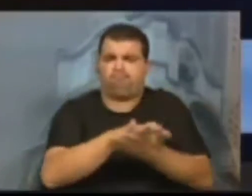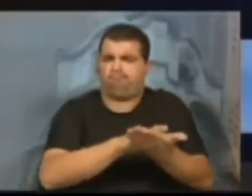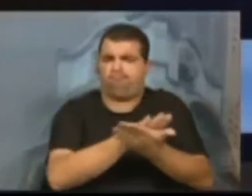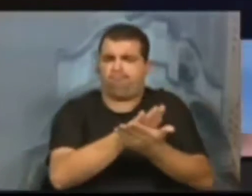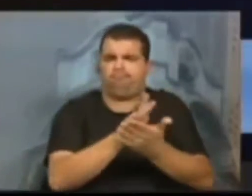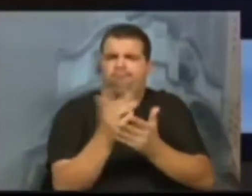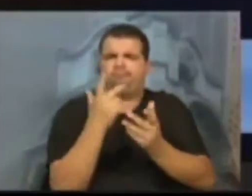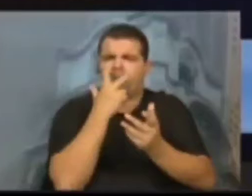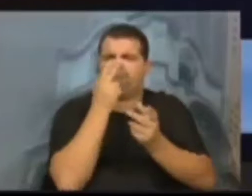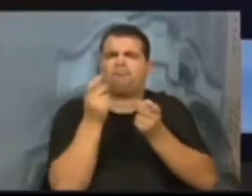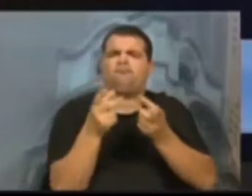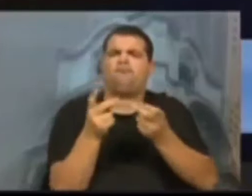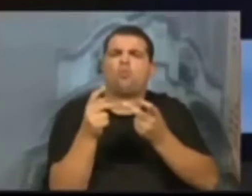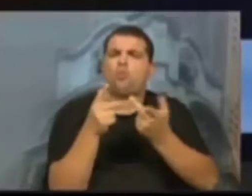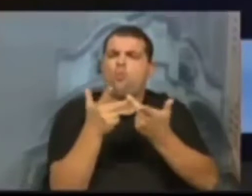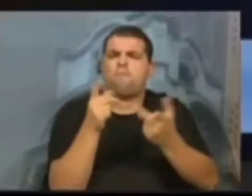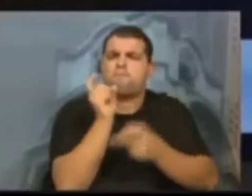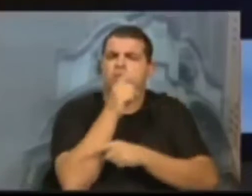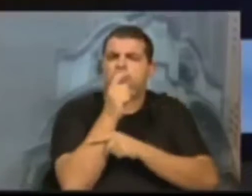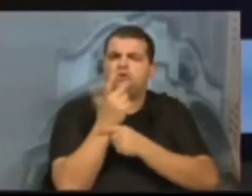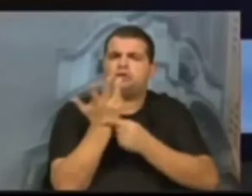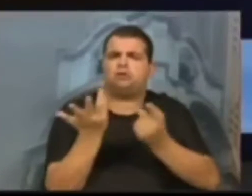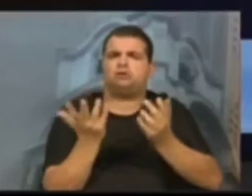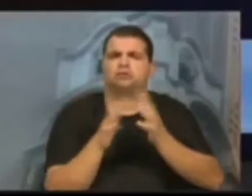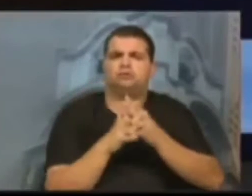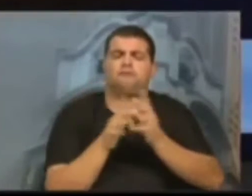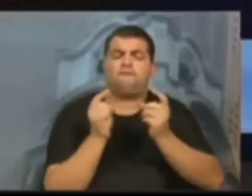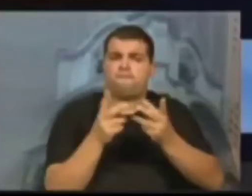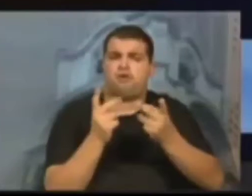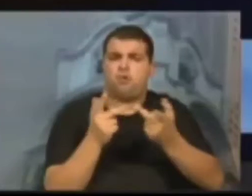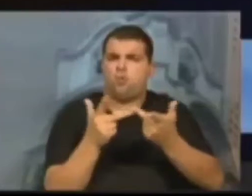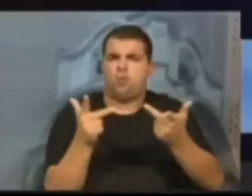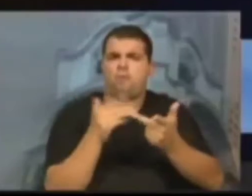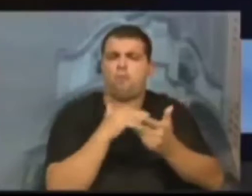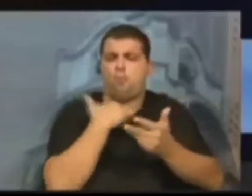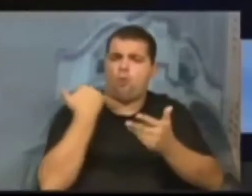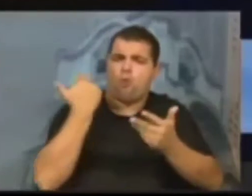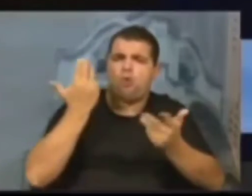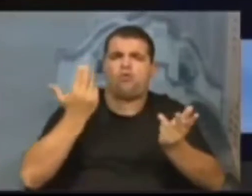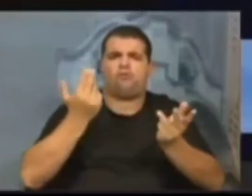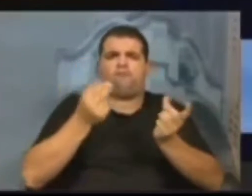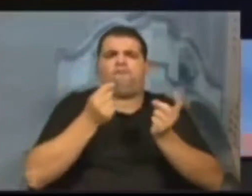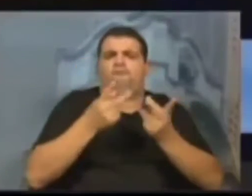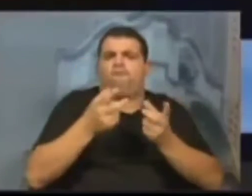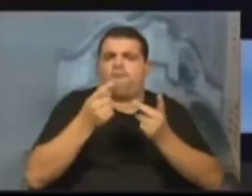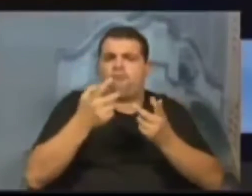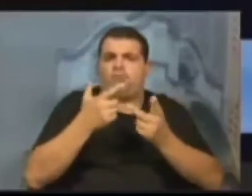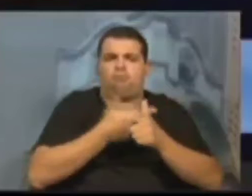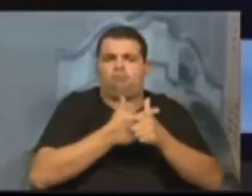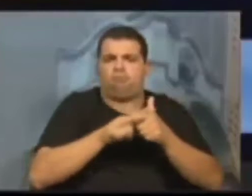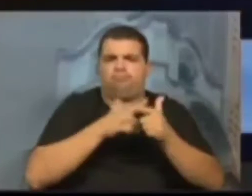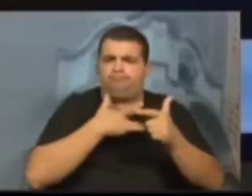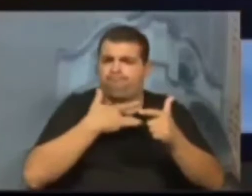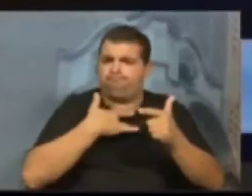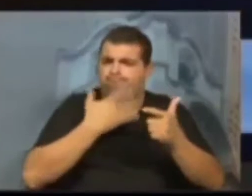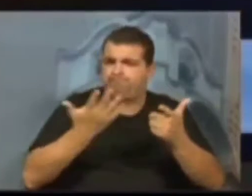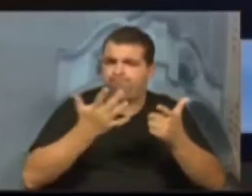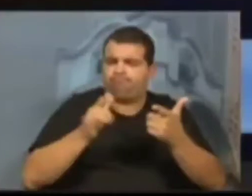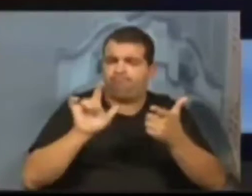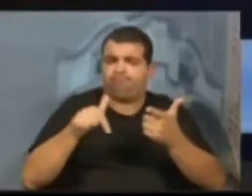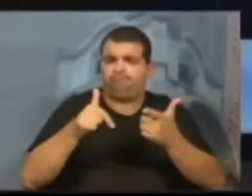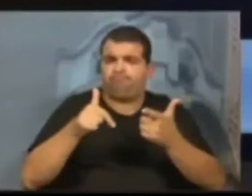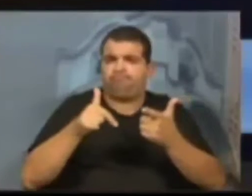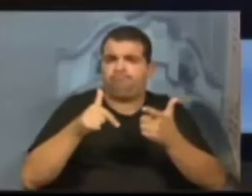fica vendendo uma mentira. Fica vendendo a morte, fica vendendo problemas de saúde, depois tem que